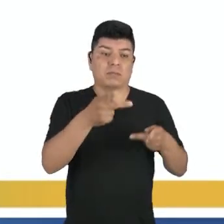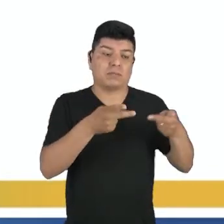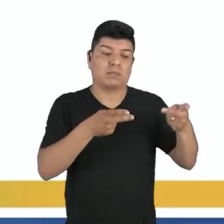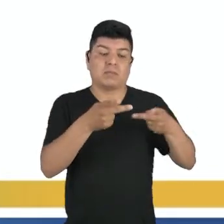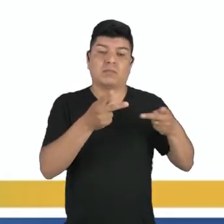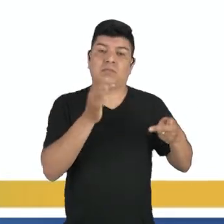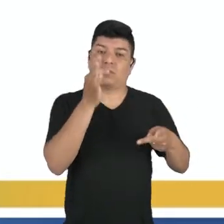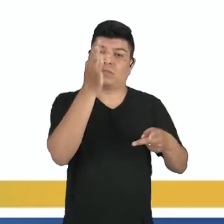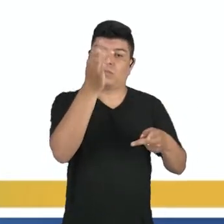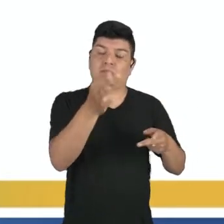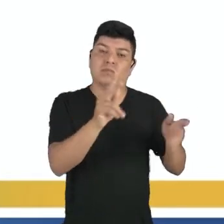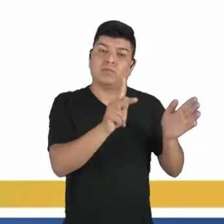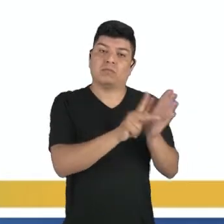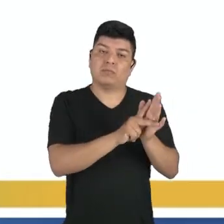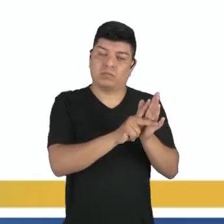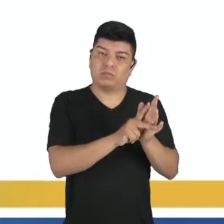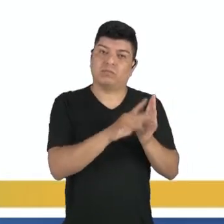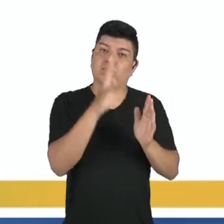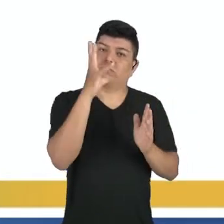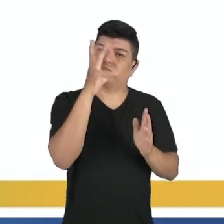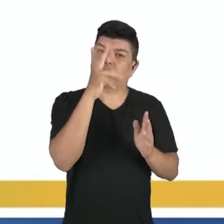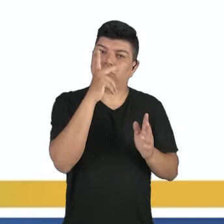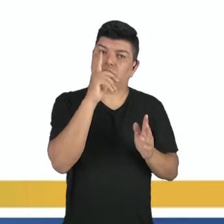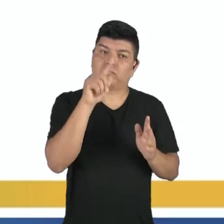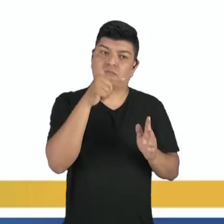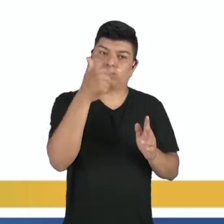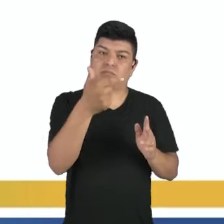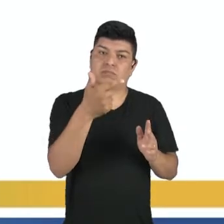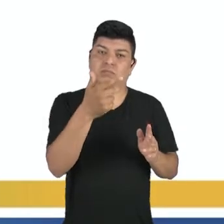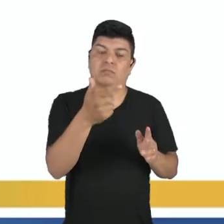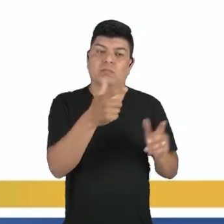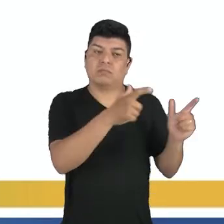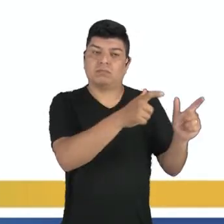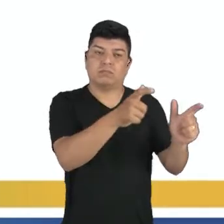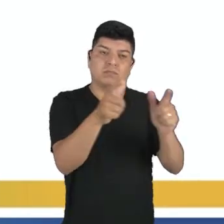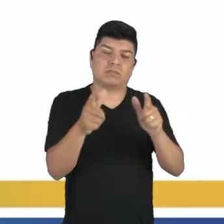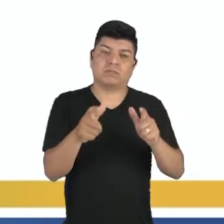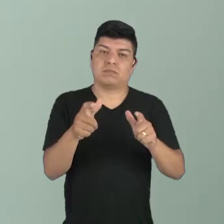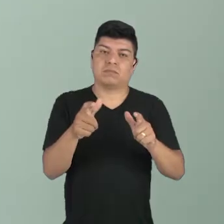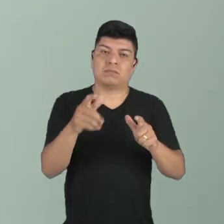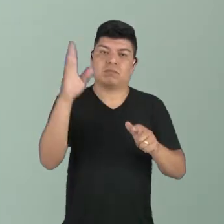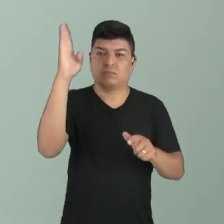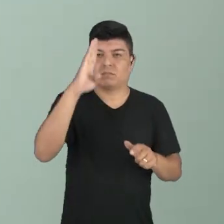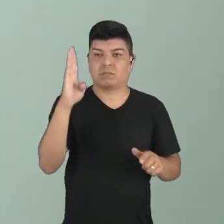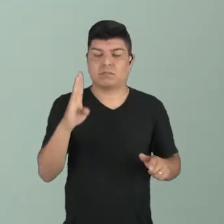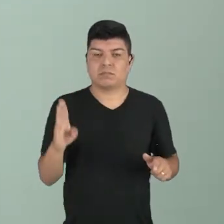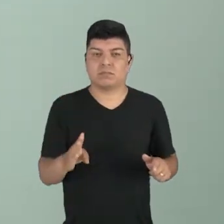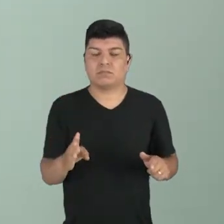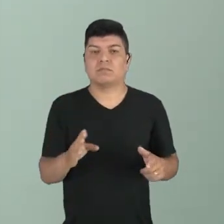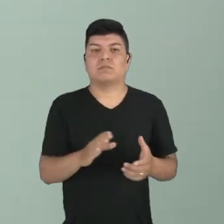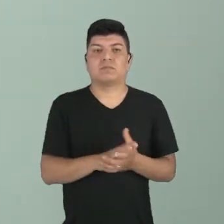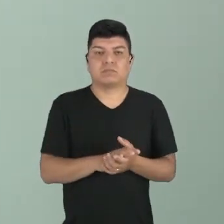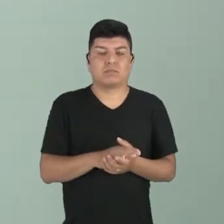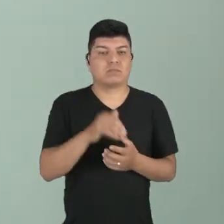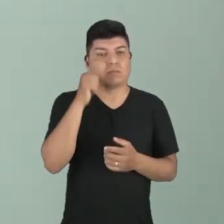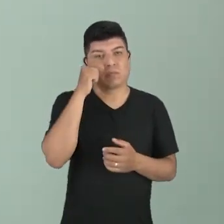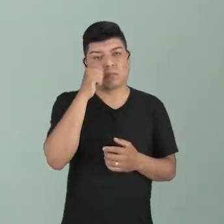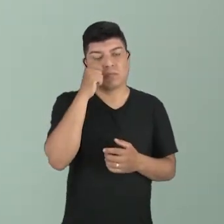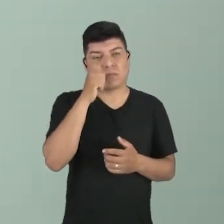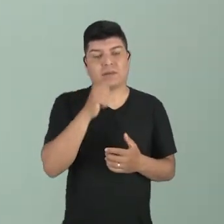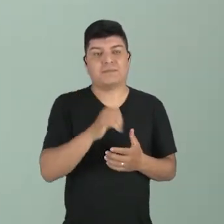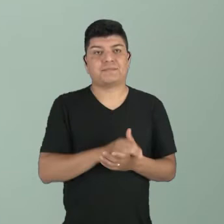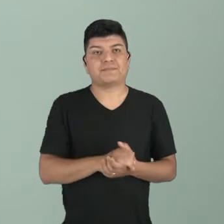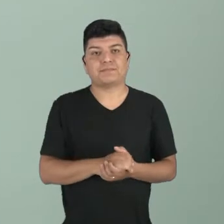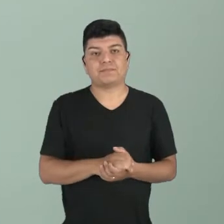planejar o seu futuro a longo prazo ao contrário de muitas regiões do Brasil os estados brasileiros que as